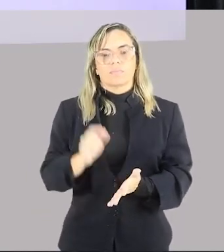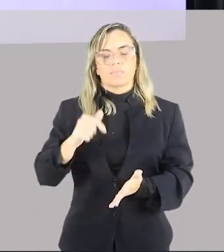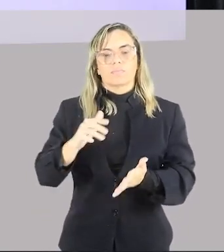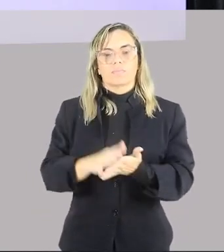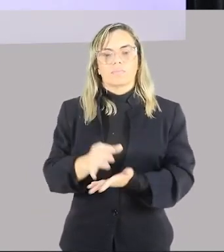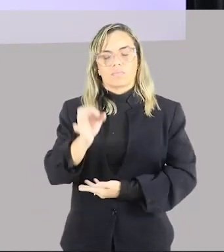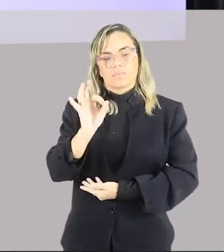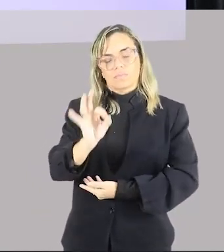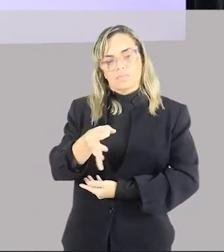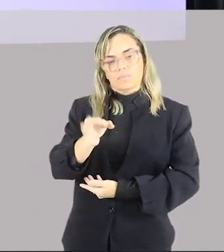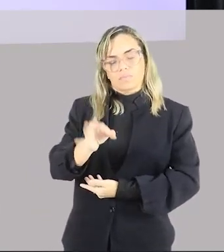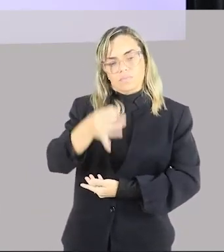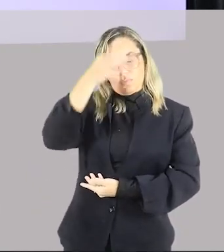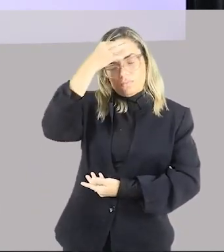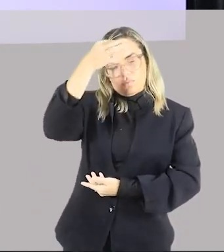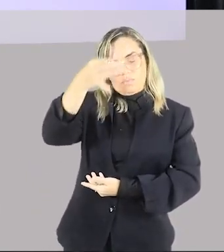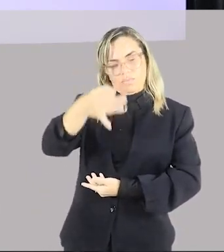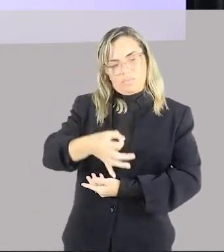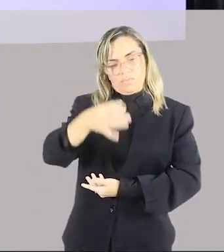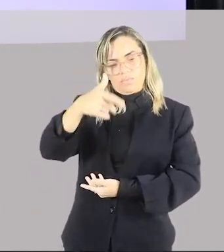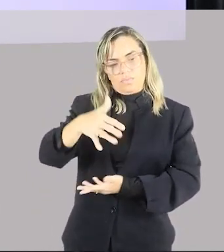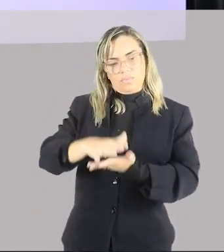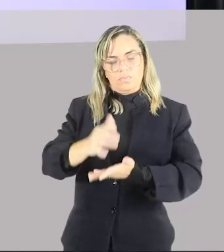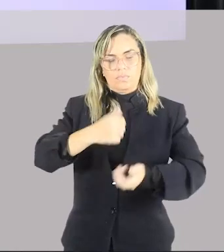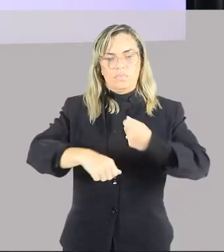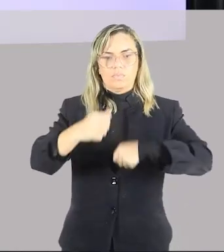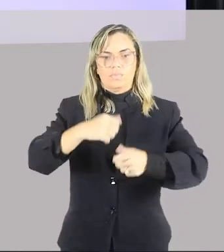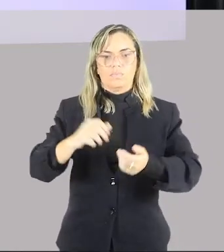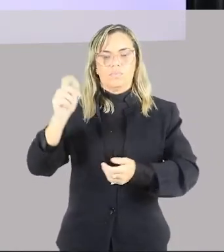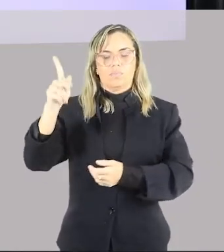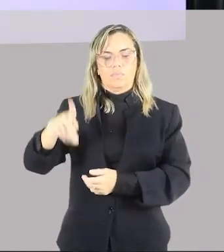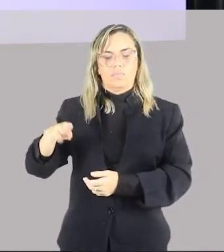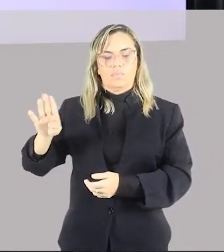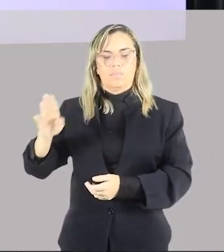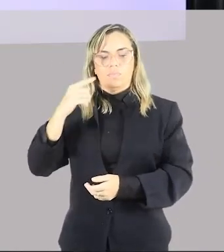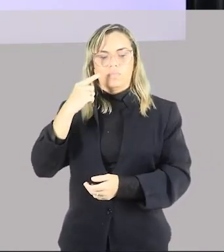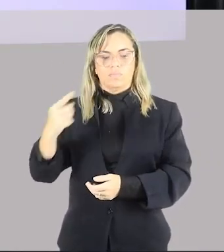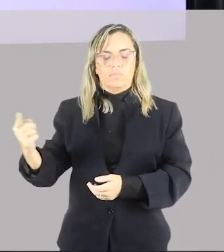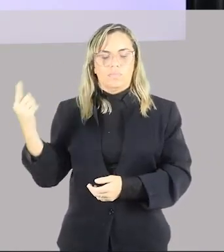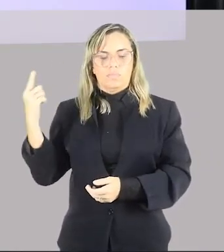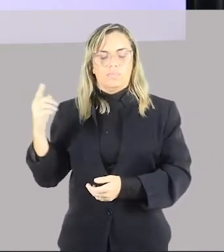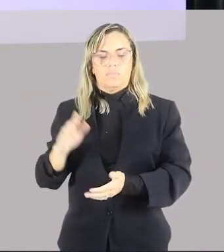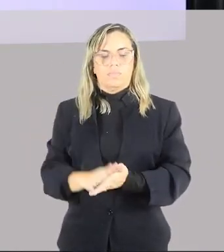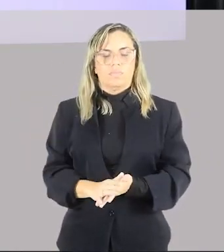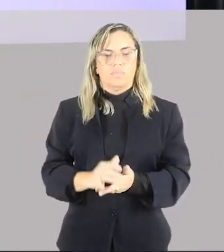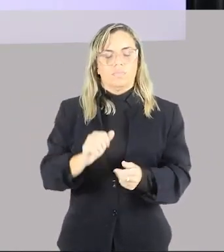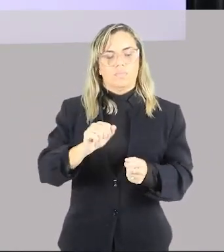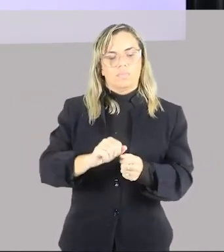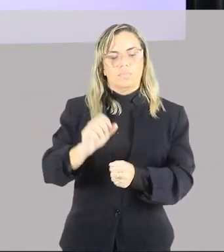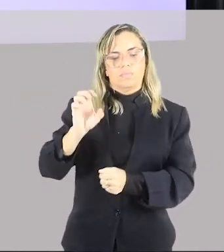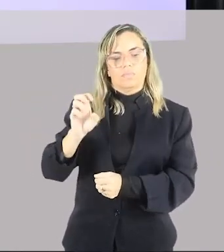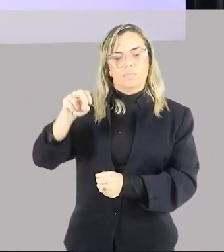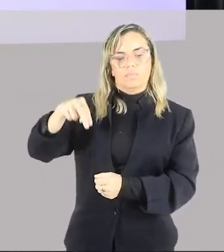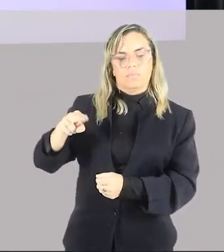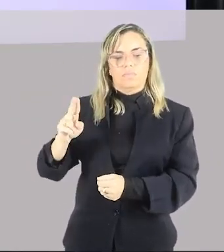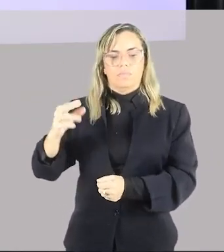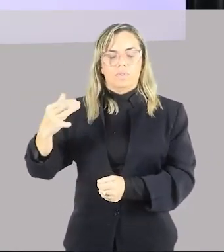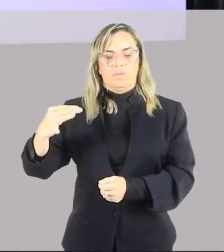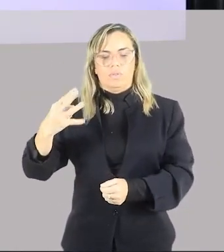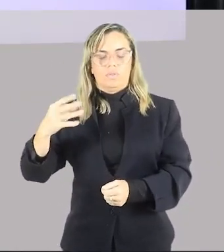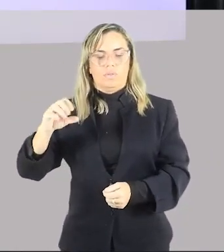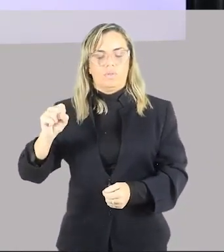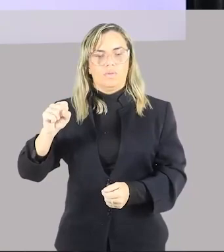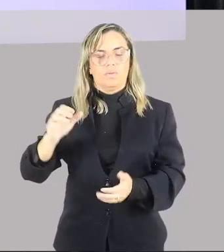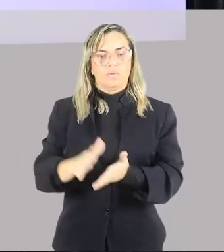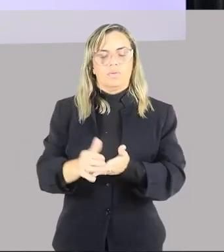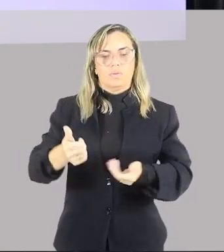serviço público, a eficácia da administração pública. Esses atos são enunciativos. Eles vão avaliar por critérios